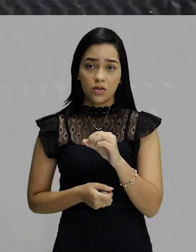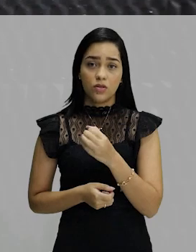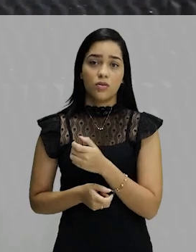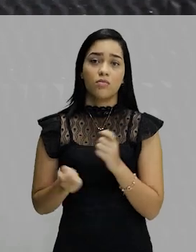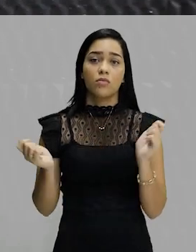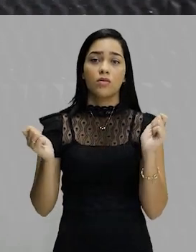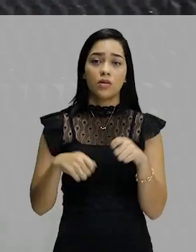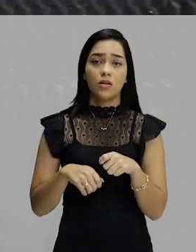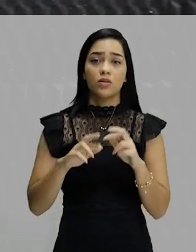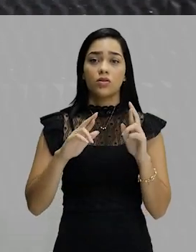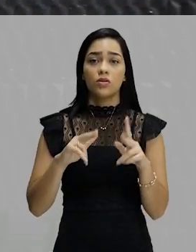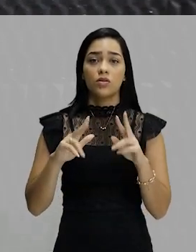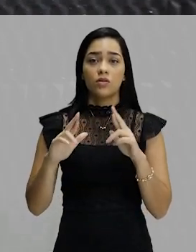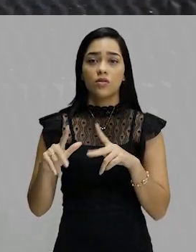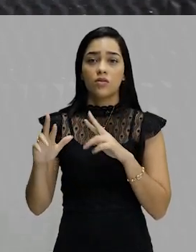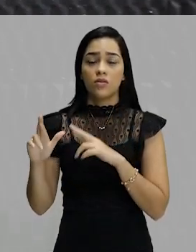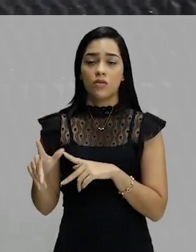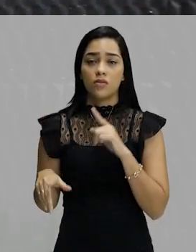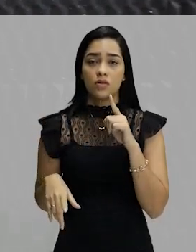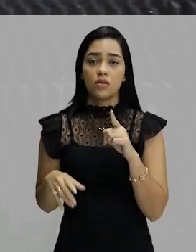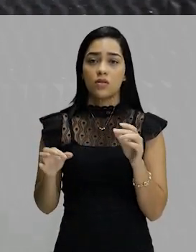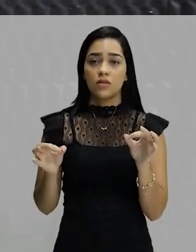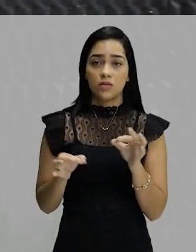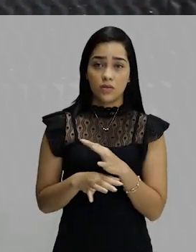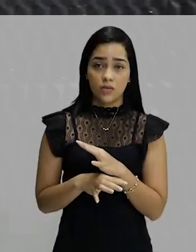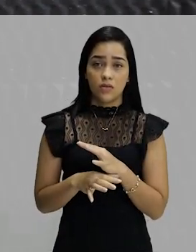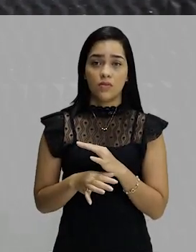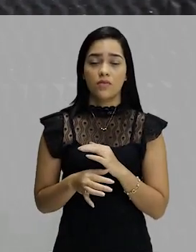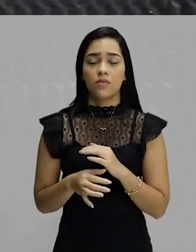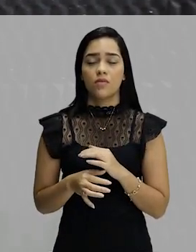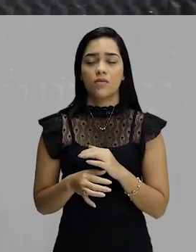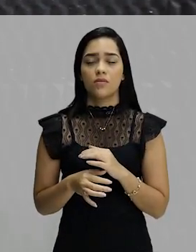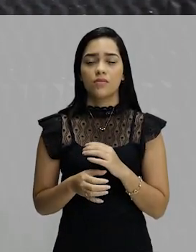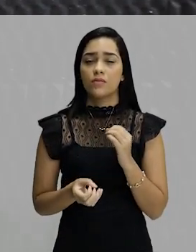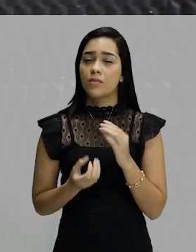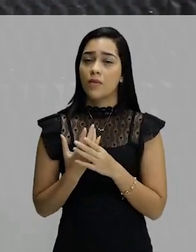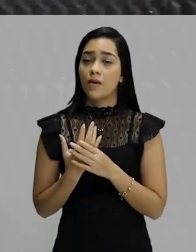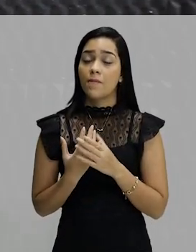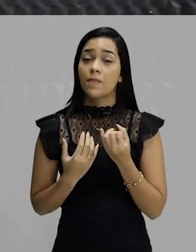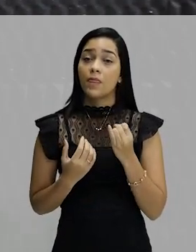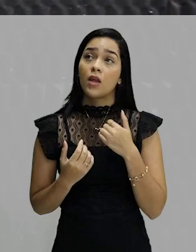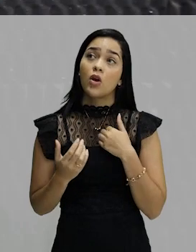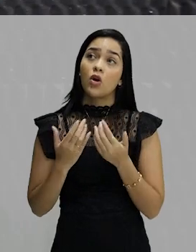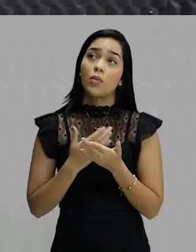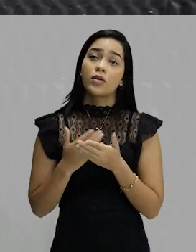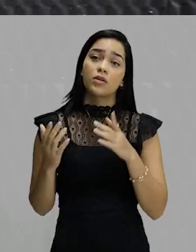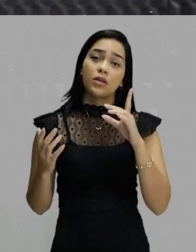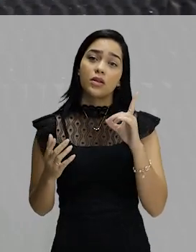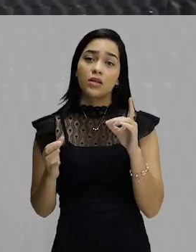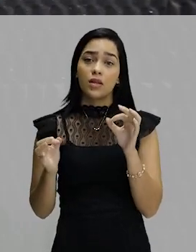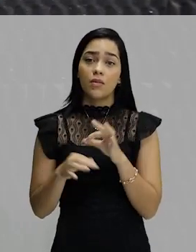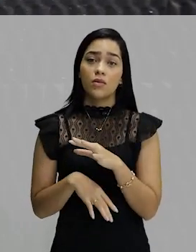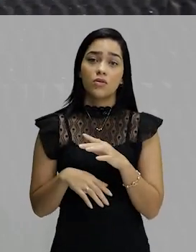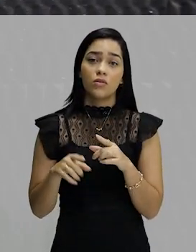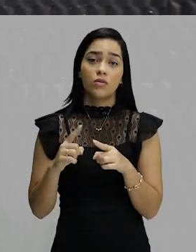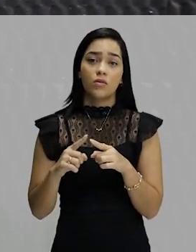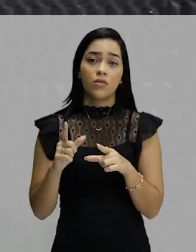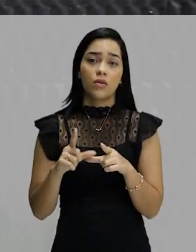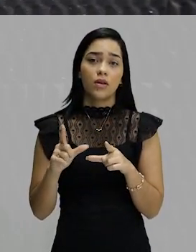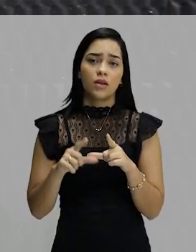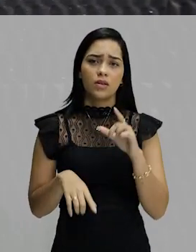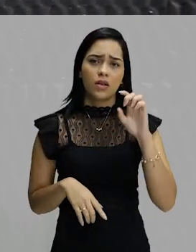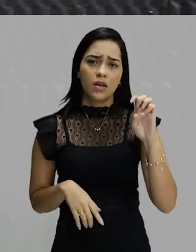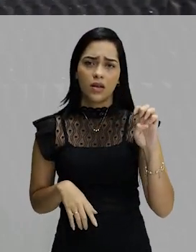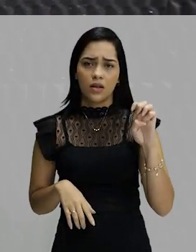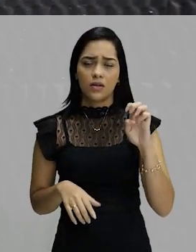maneiras diferentes de você formar esse grupo. E se eu começo com a letra D e termino com a letra E? Ó, se